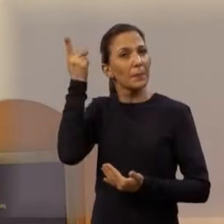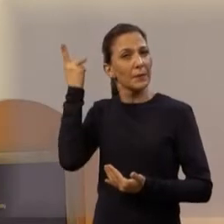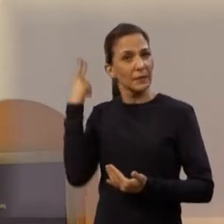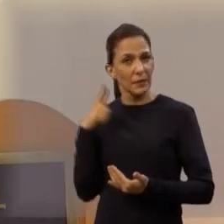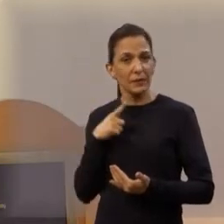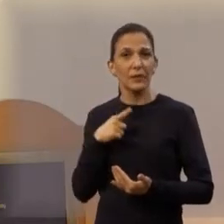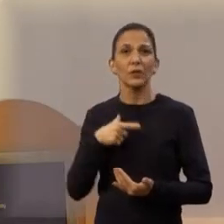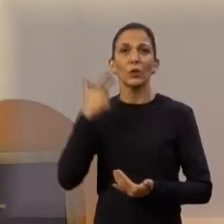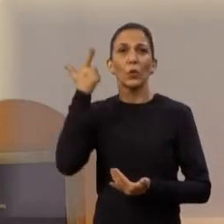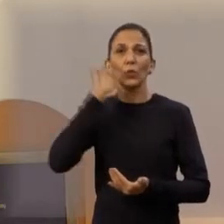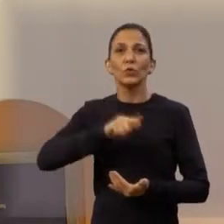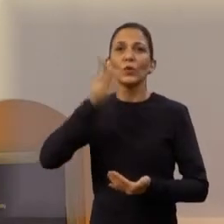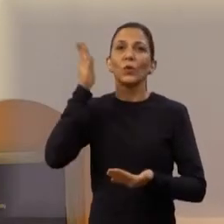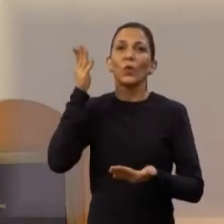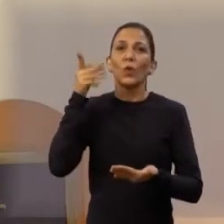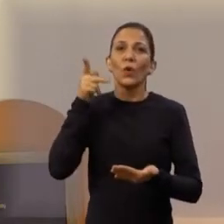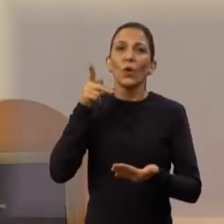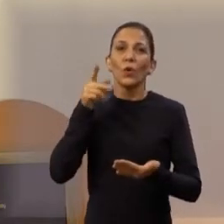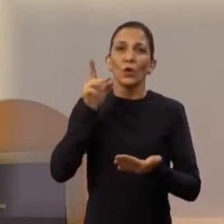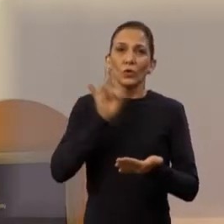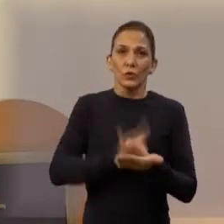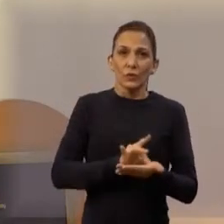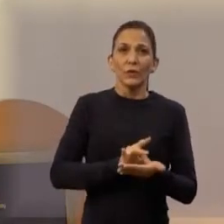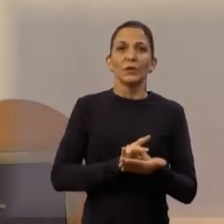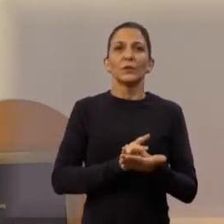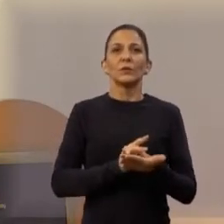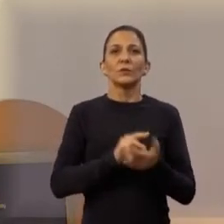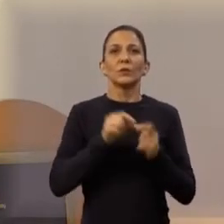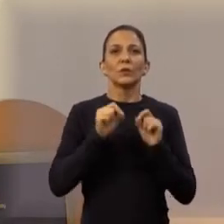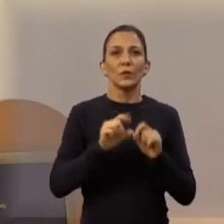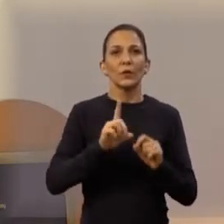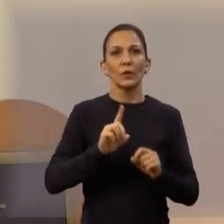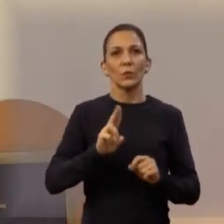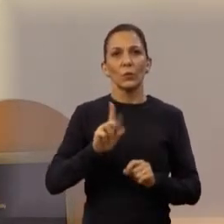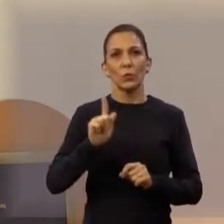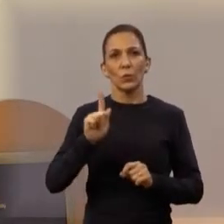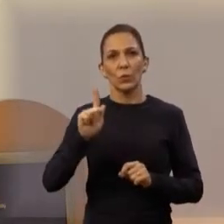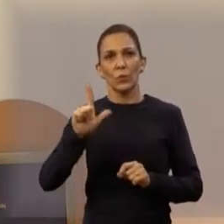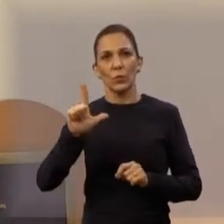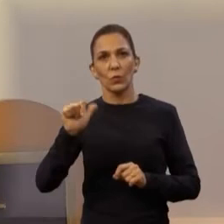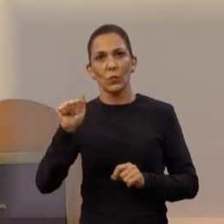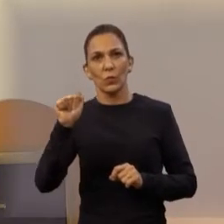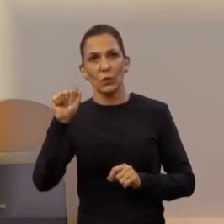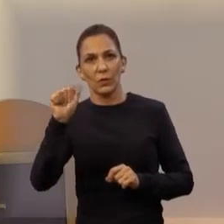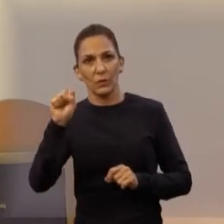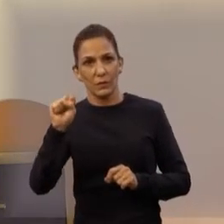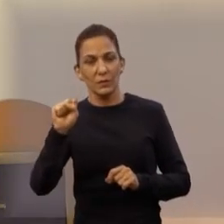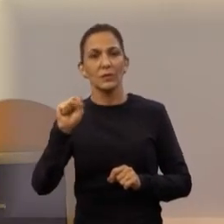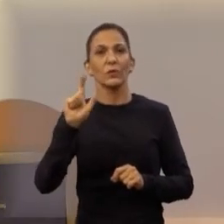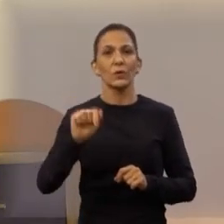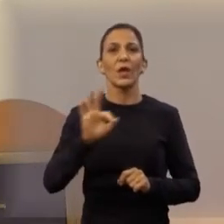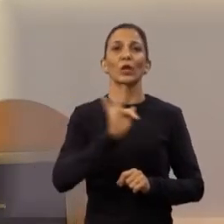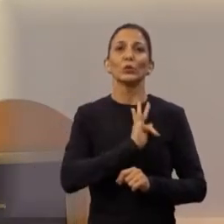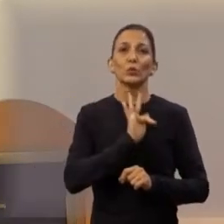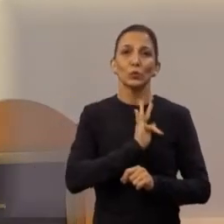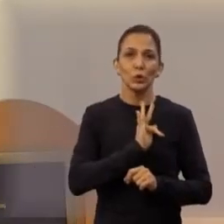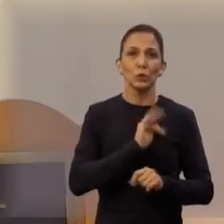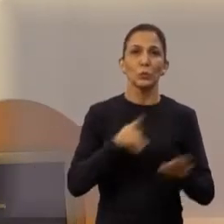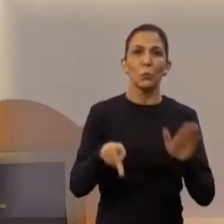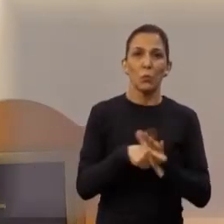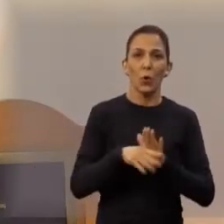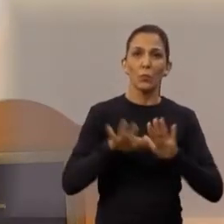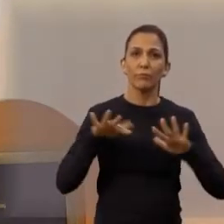se concretizou graças à Boa Vontade do nosso ídolo Douglas onça quem conhece a Ferroviária conhece Douglas um um